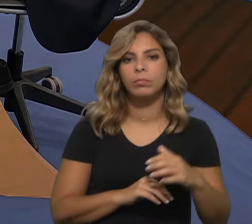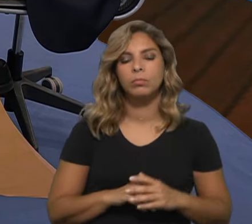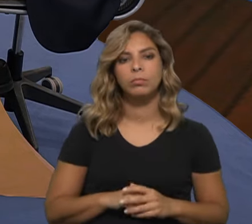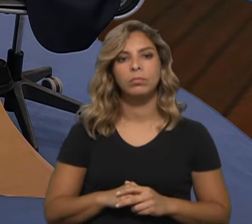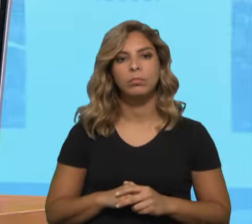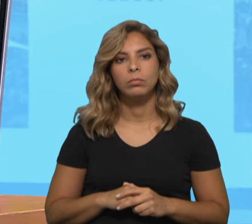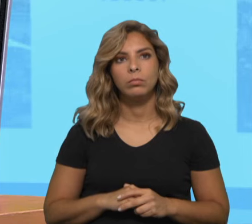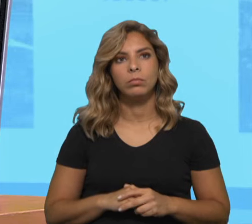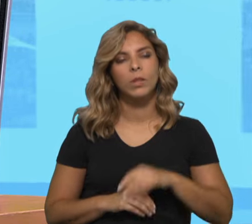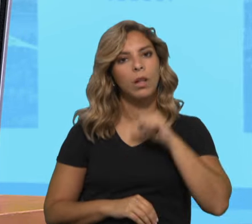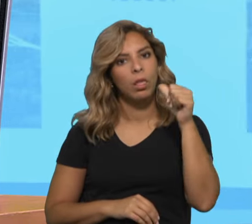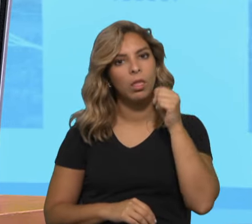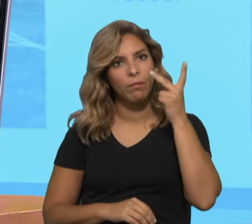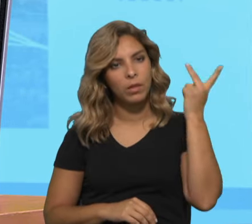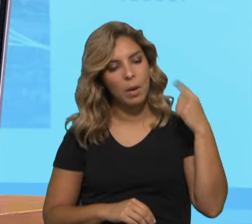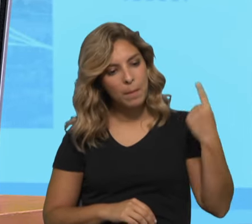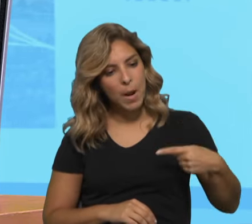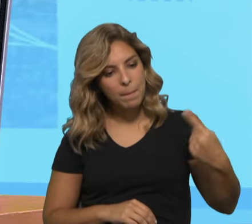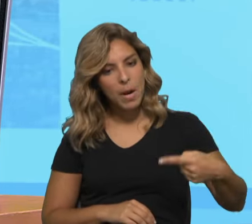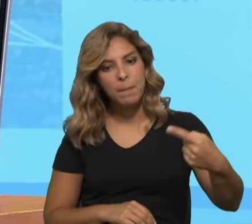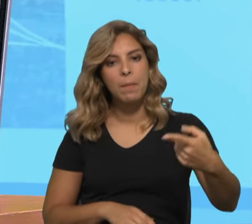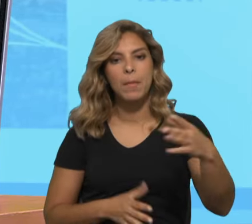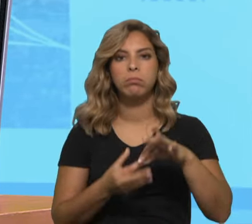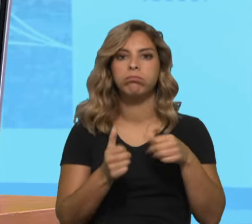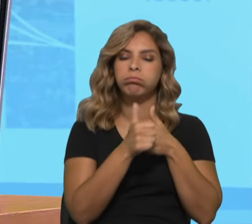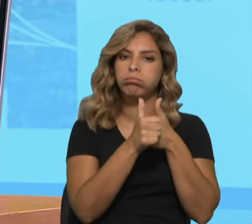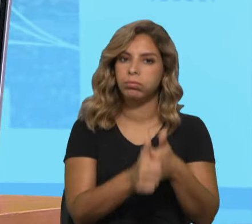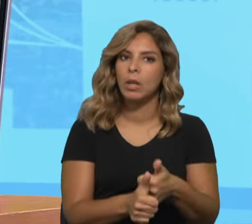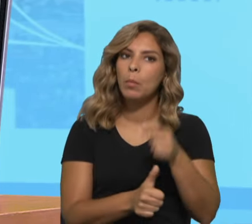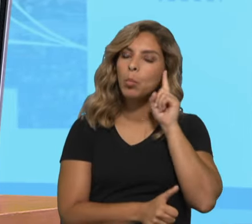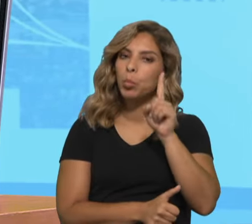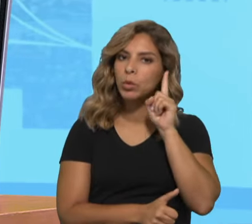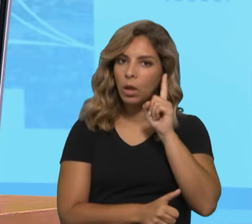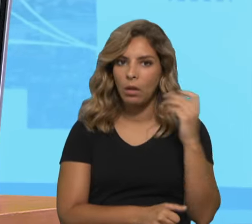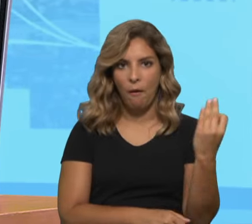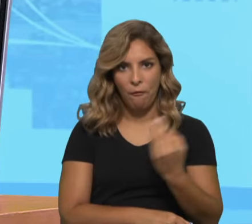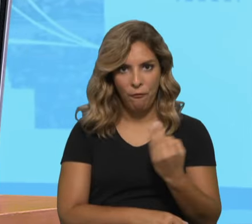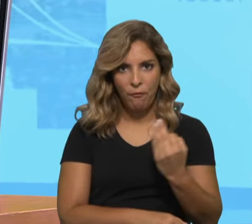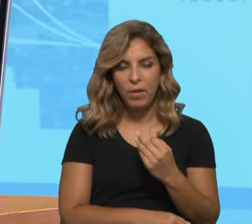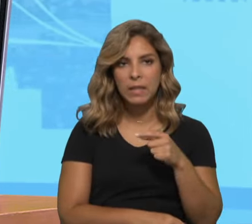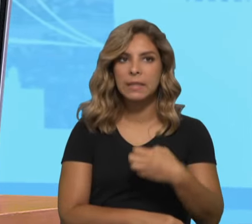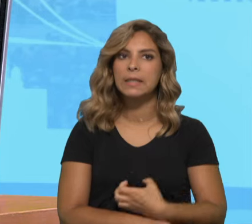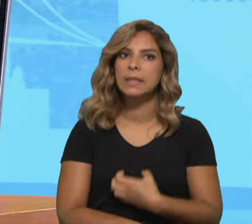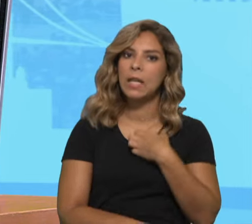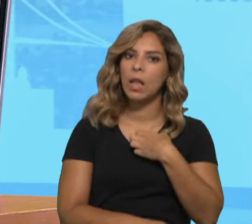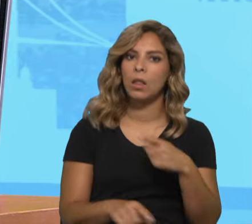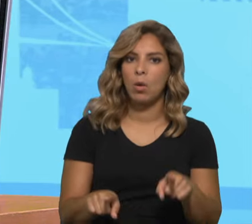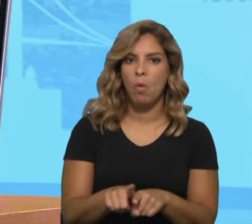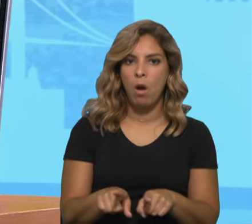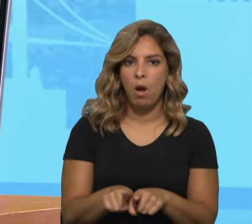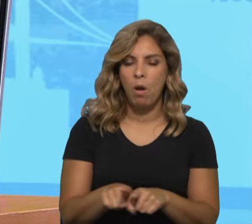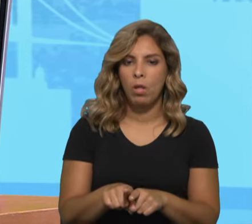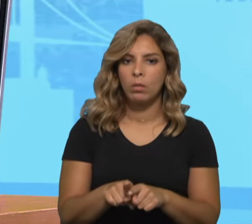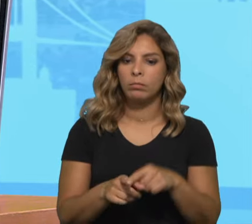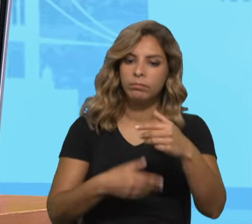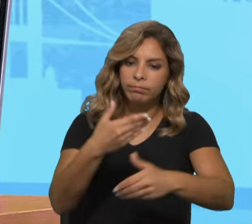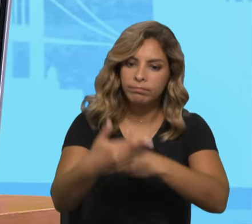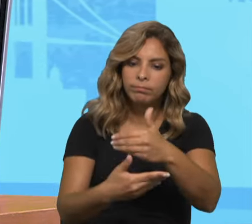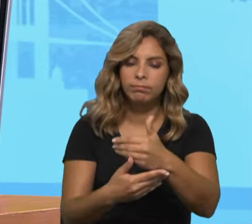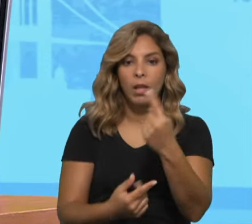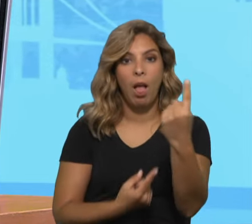nosso cotidiano e que é importante para também sentirmos nele alguém